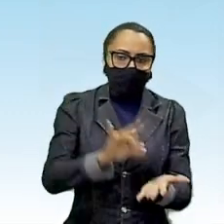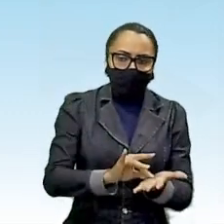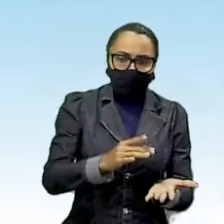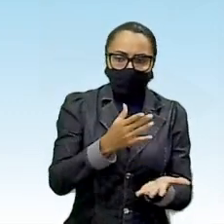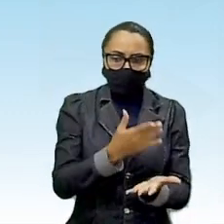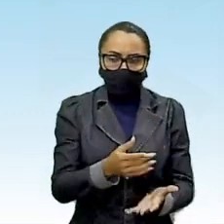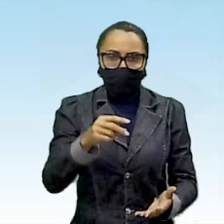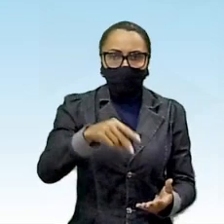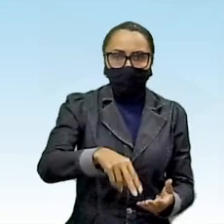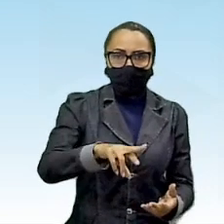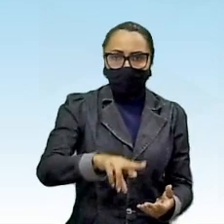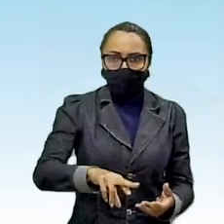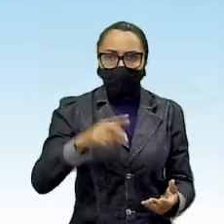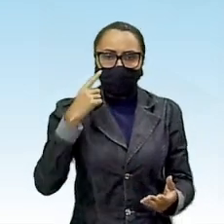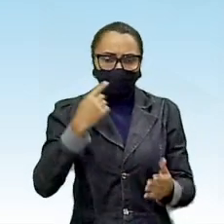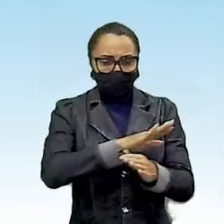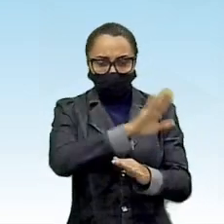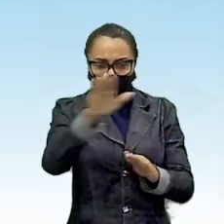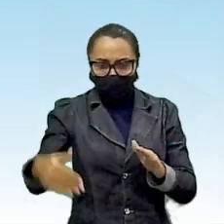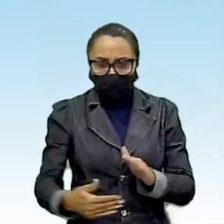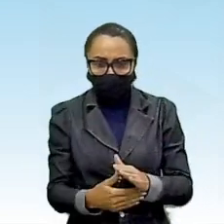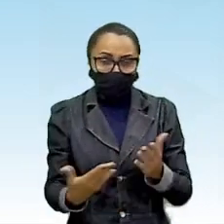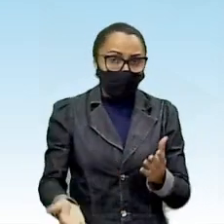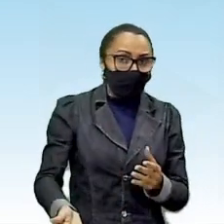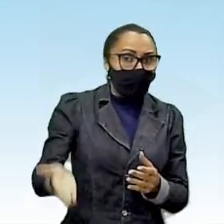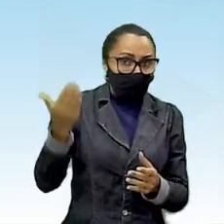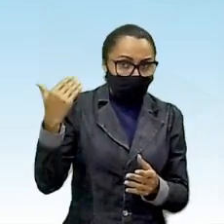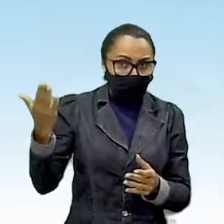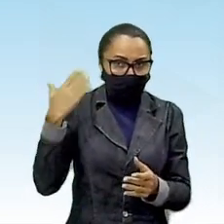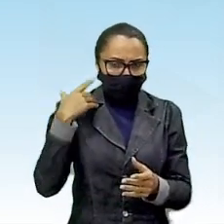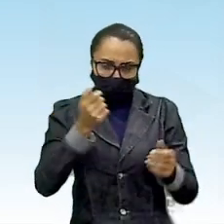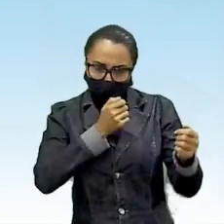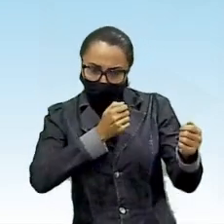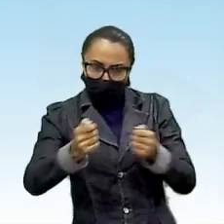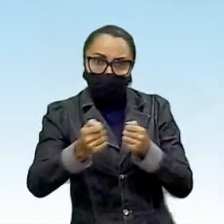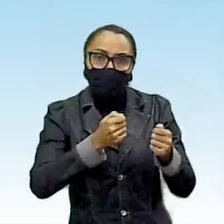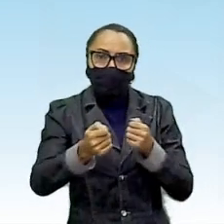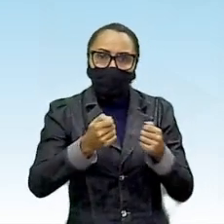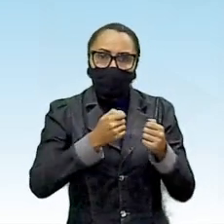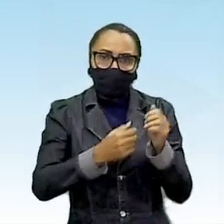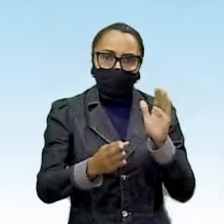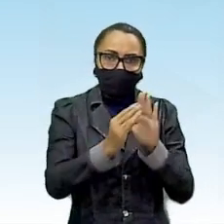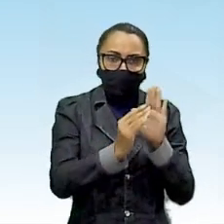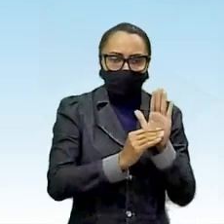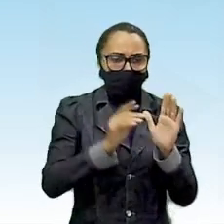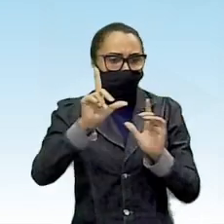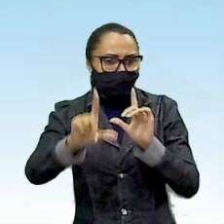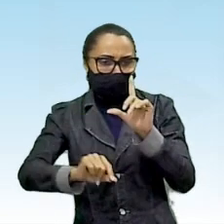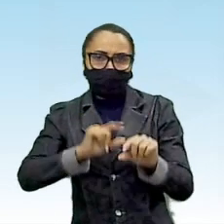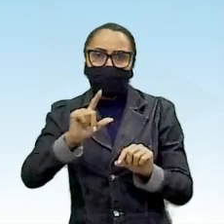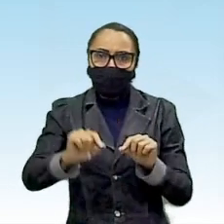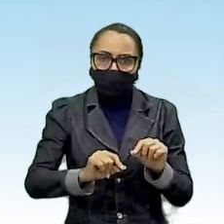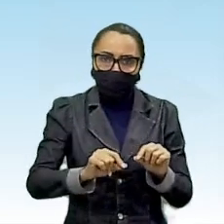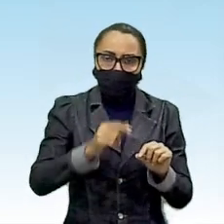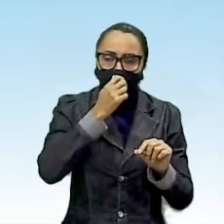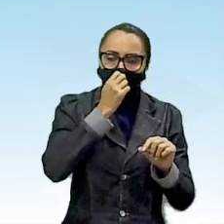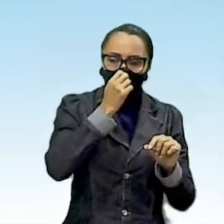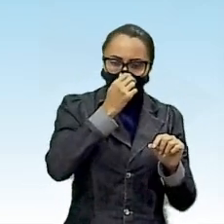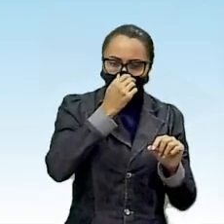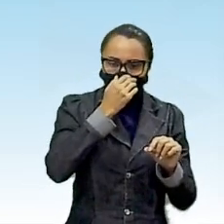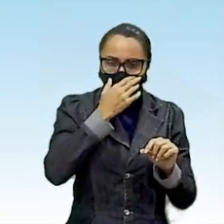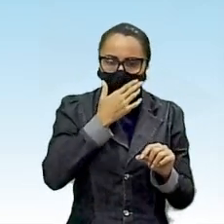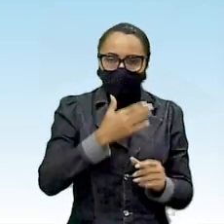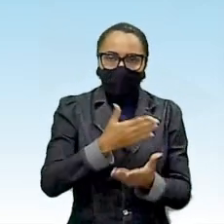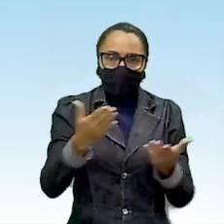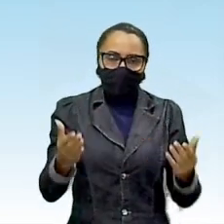das NRs de forma geral. Antes era apenas restrito à aplicação seletista, e aí